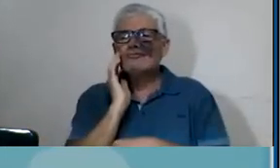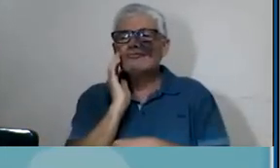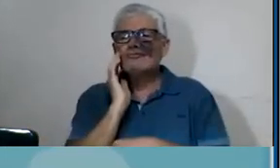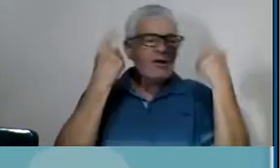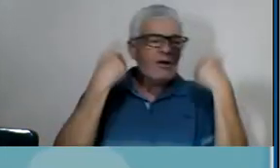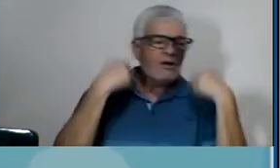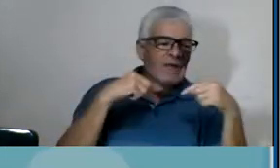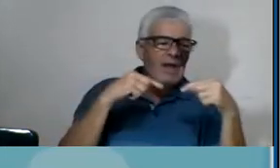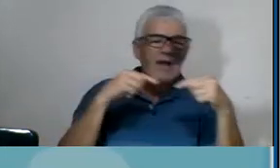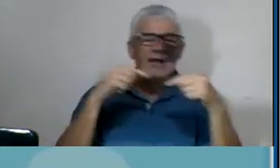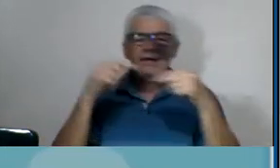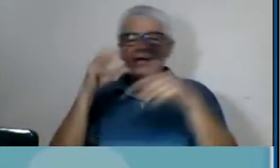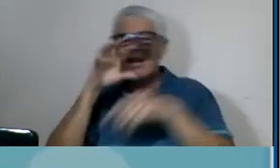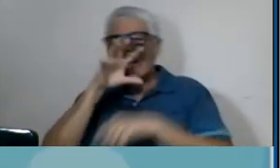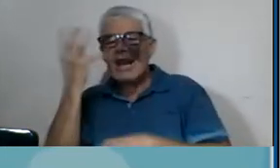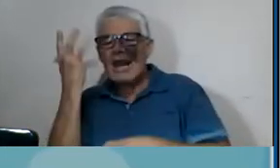Desliga o celular agora.